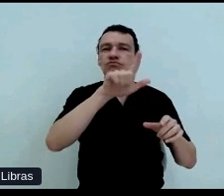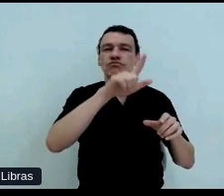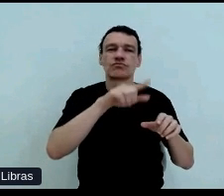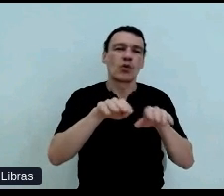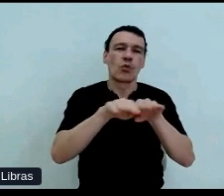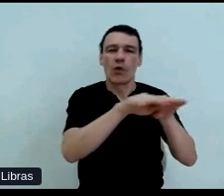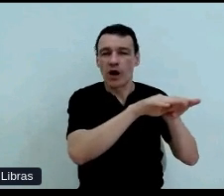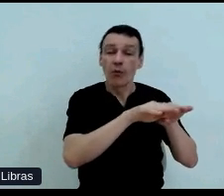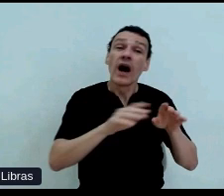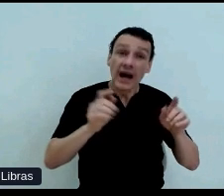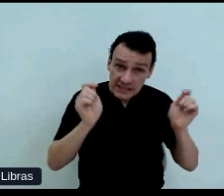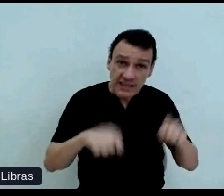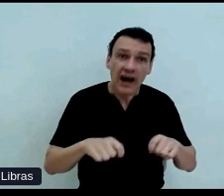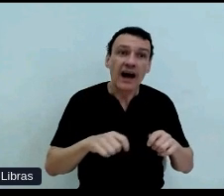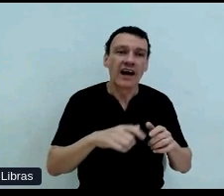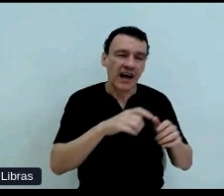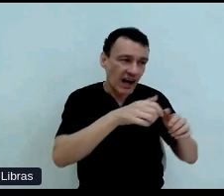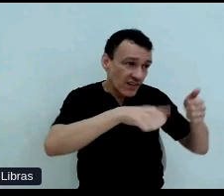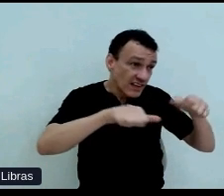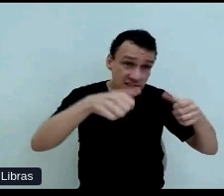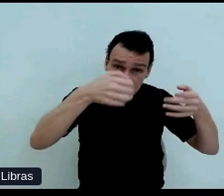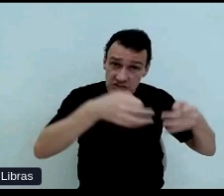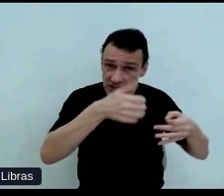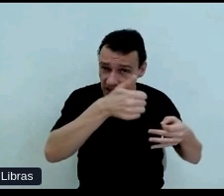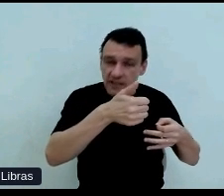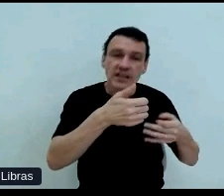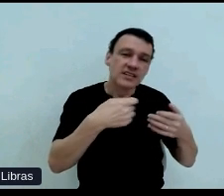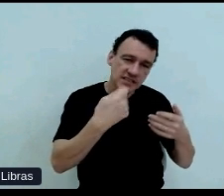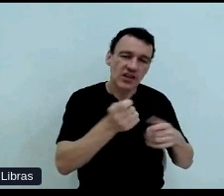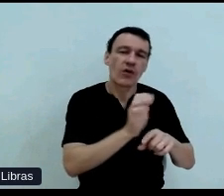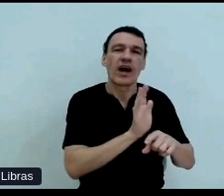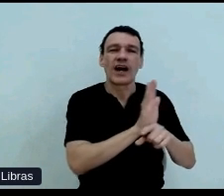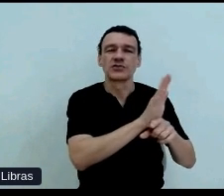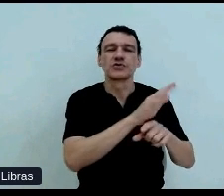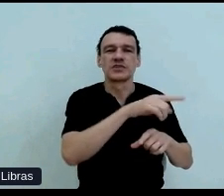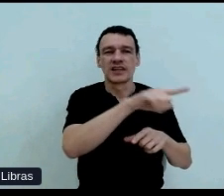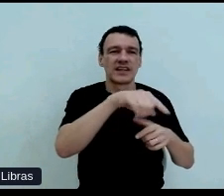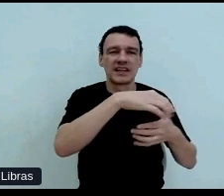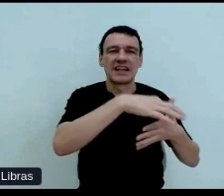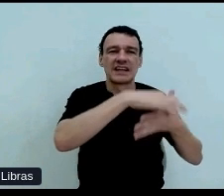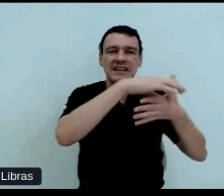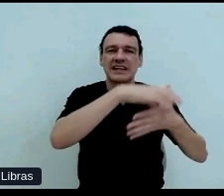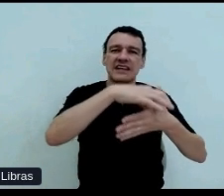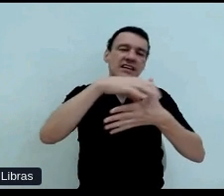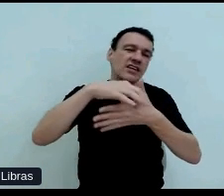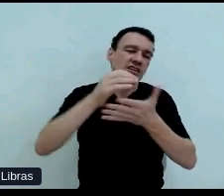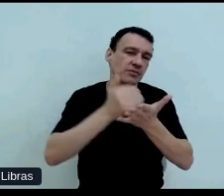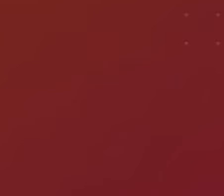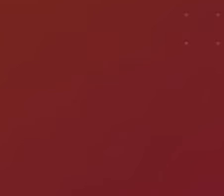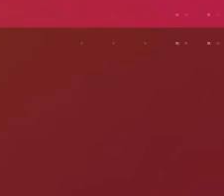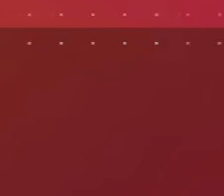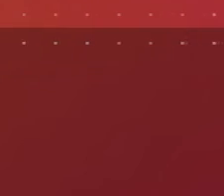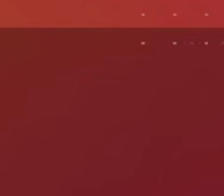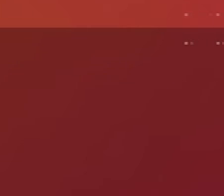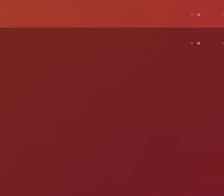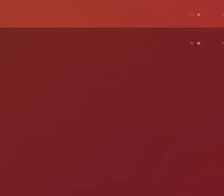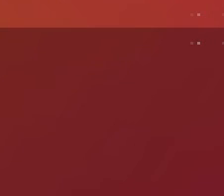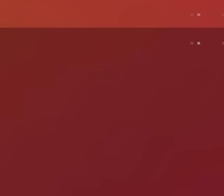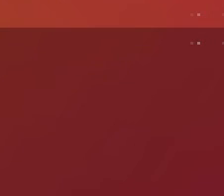e realmente da gente pensar uma solução que vai abranger todos esses